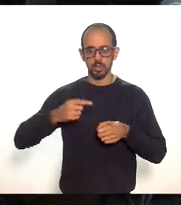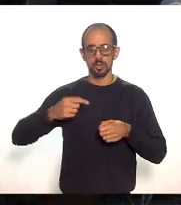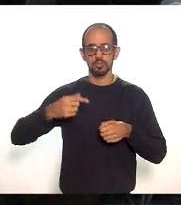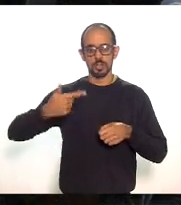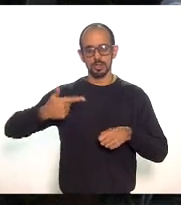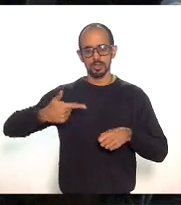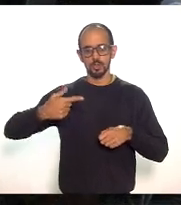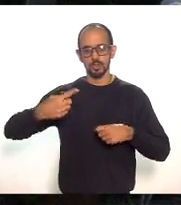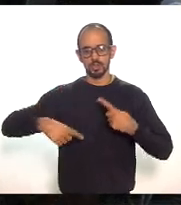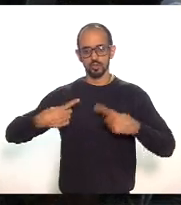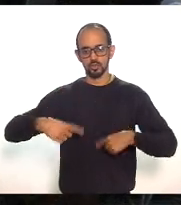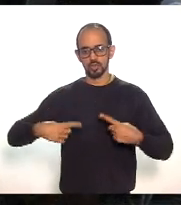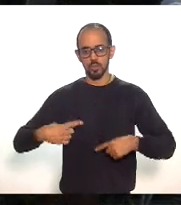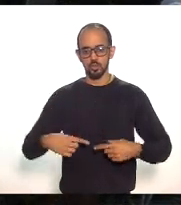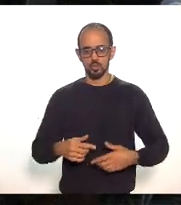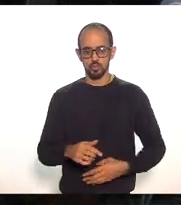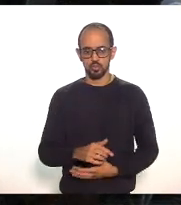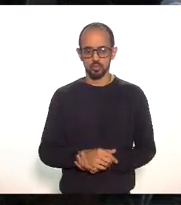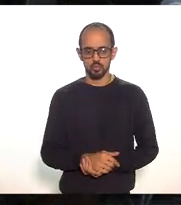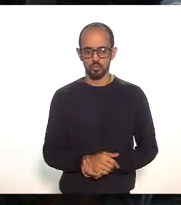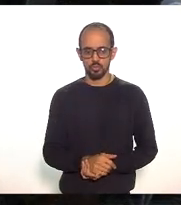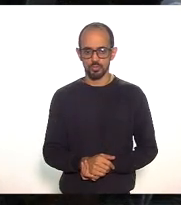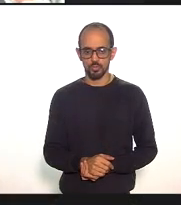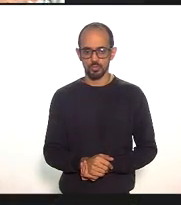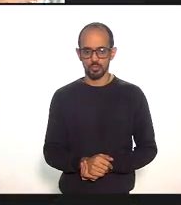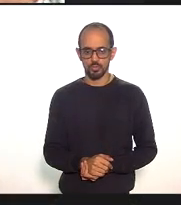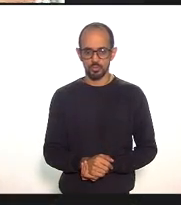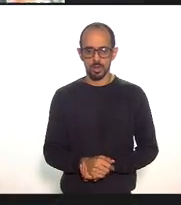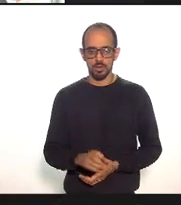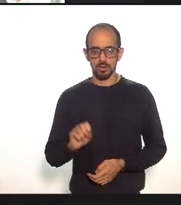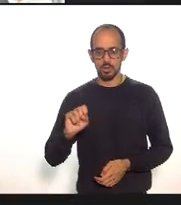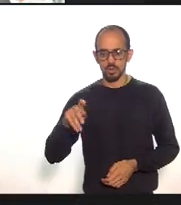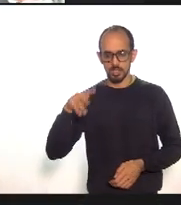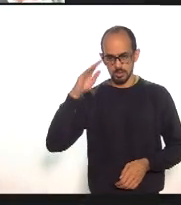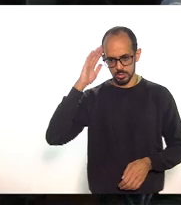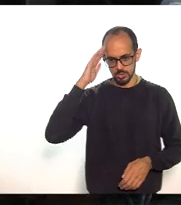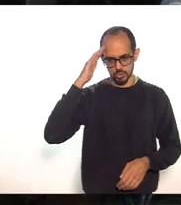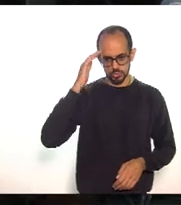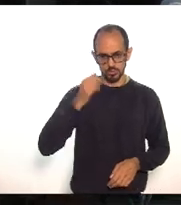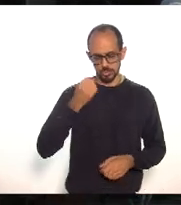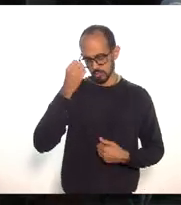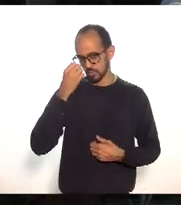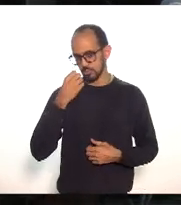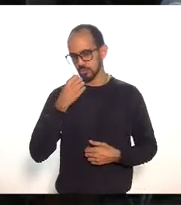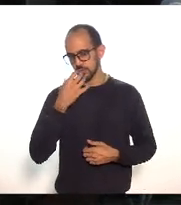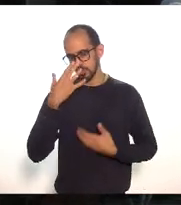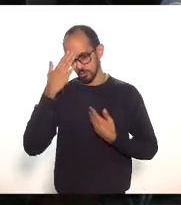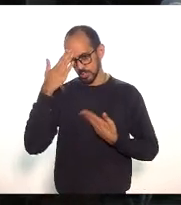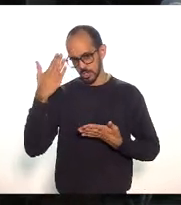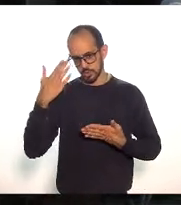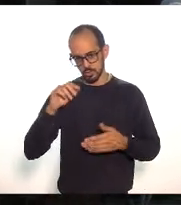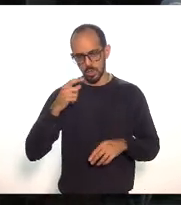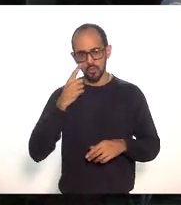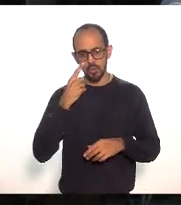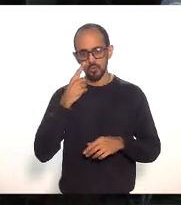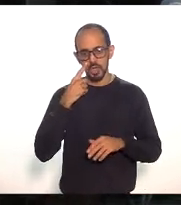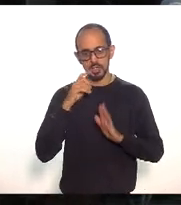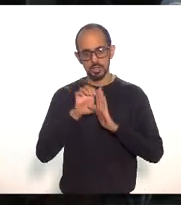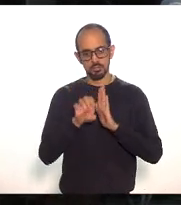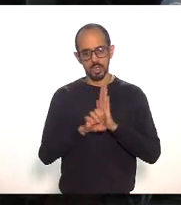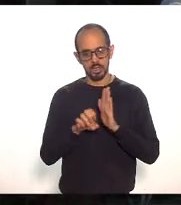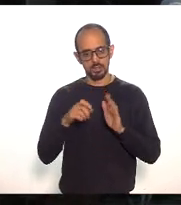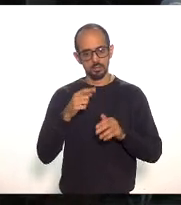discussão. Tá? Ah, entendi. Obrigado, bom, presidente. Nada. Mas eu vou puxar as emendas aqui, ver se dá para salvar